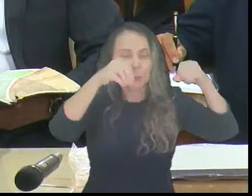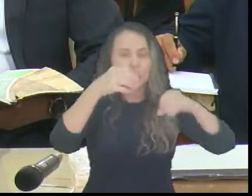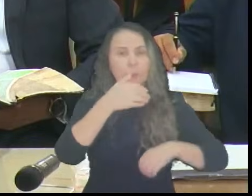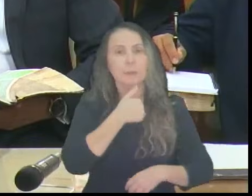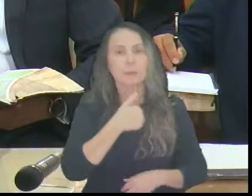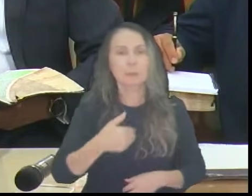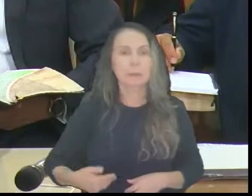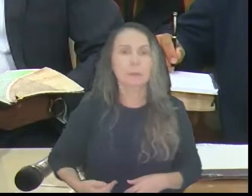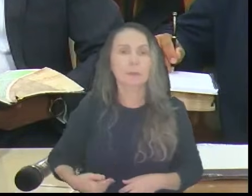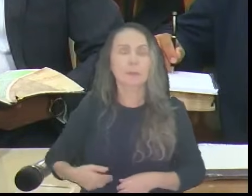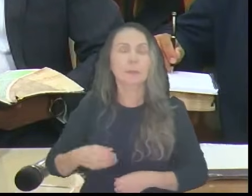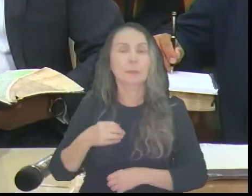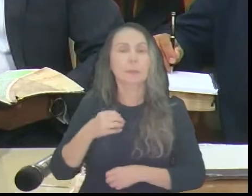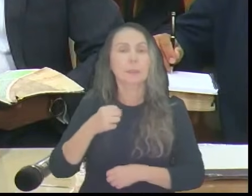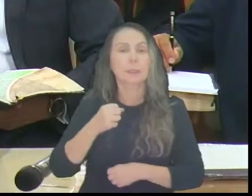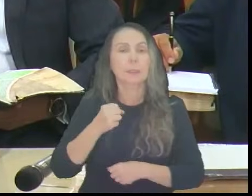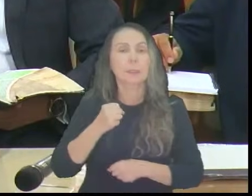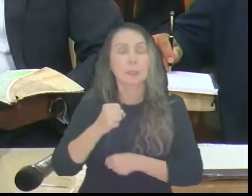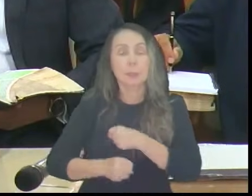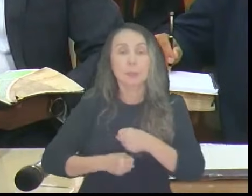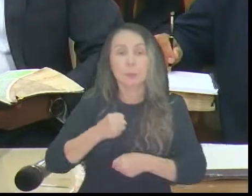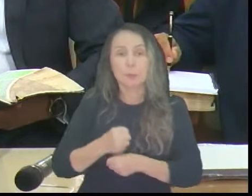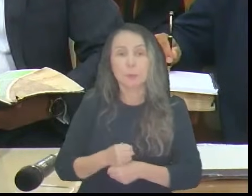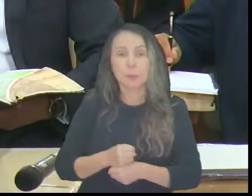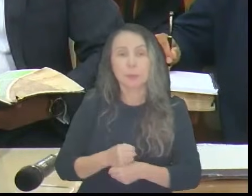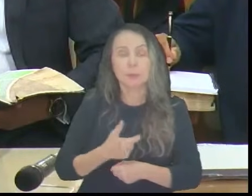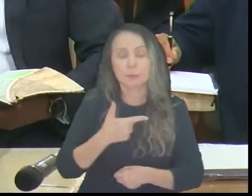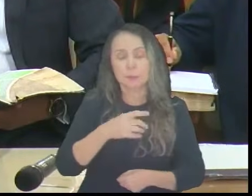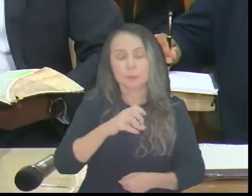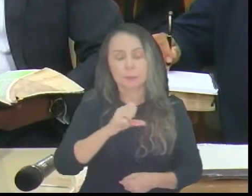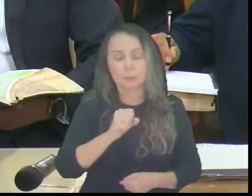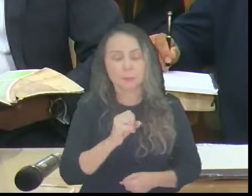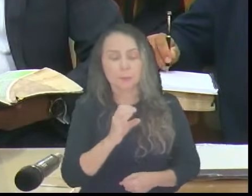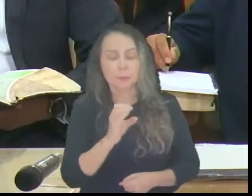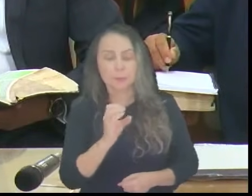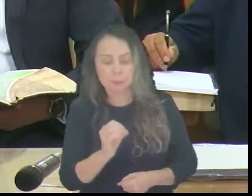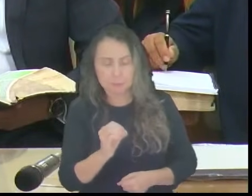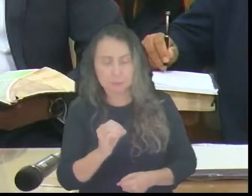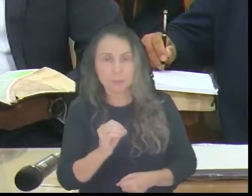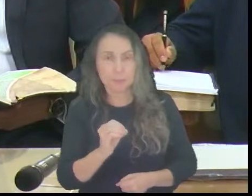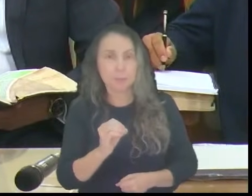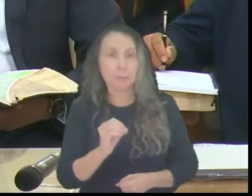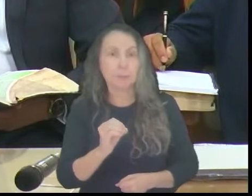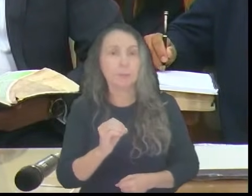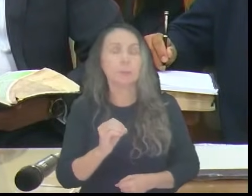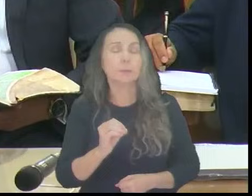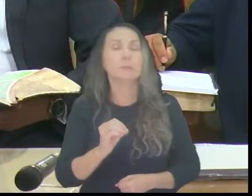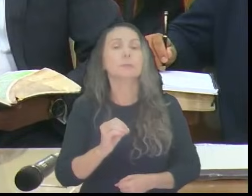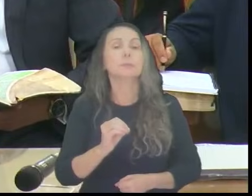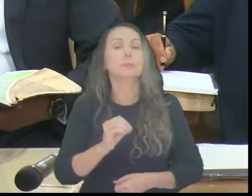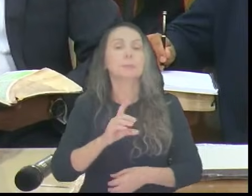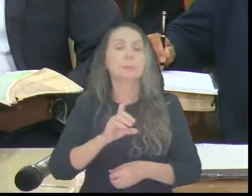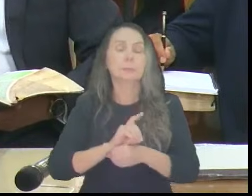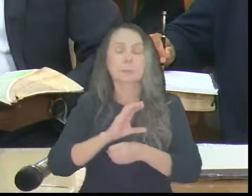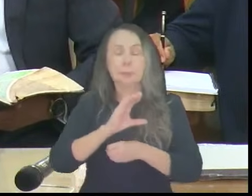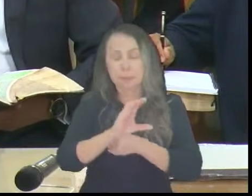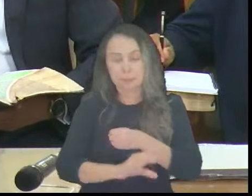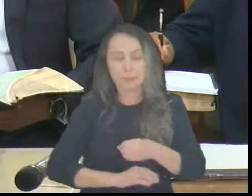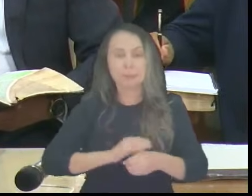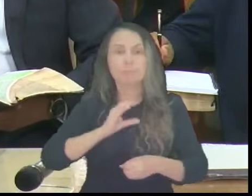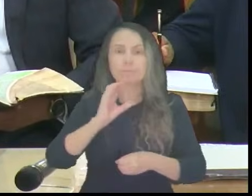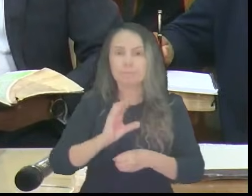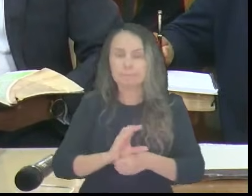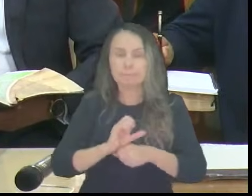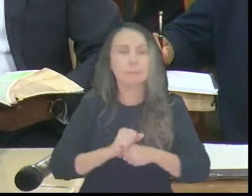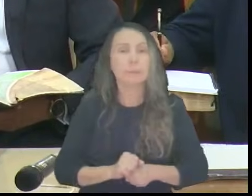280 depois de Cristo, antes de Constantino, cerca de 30 anos antes de Constantino, já existia lugares onde existiam templos.